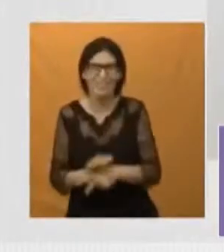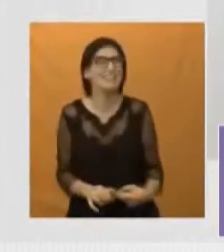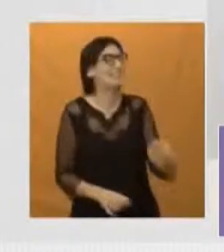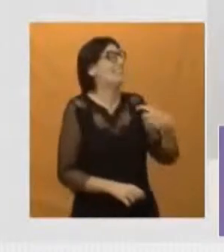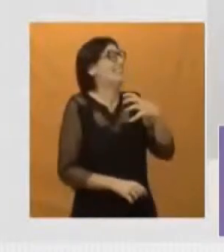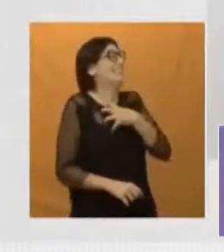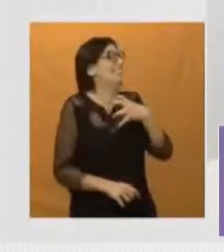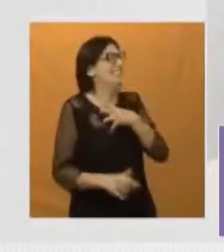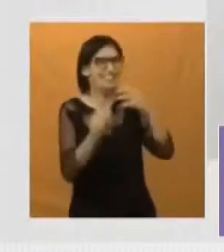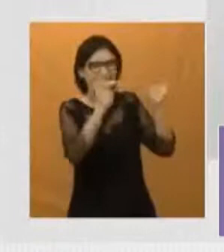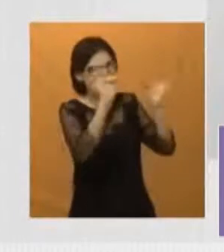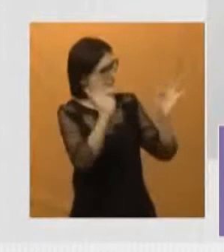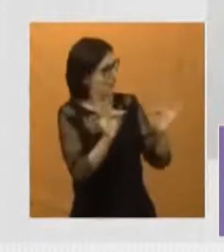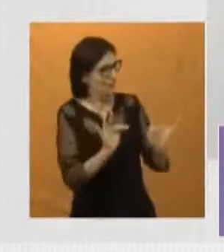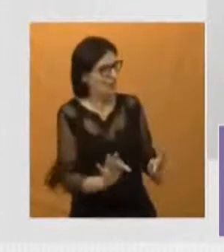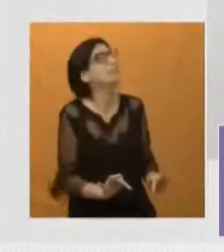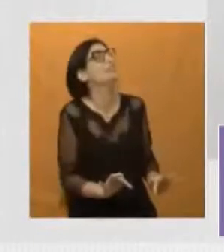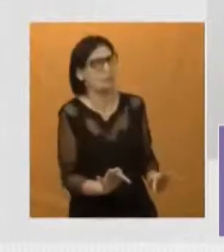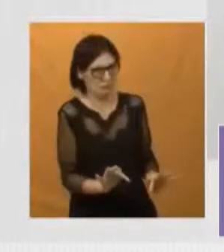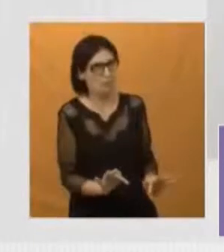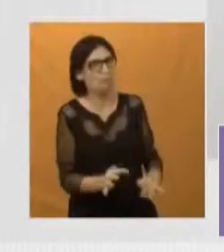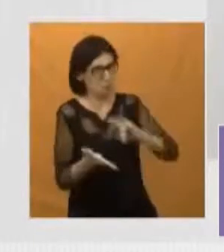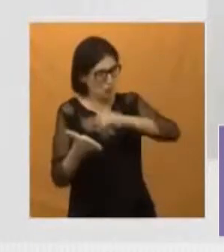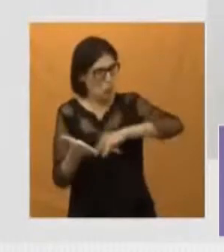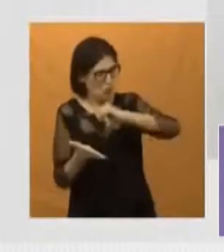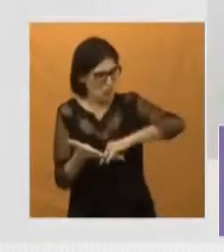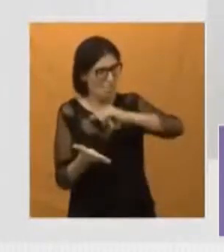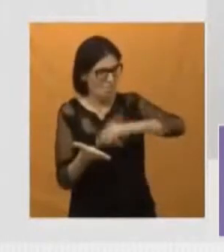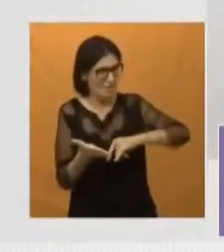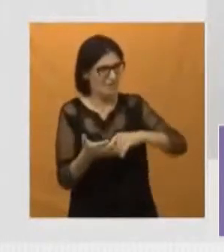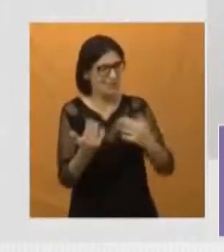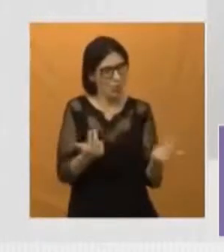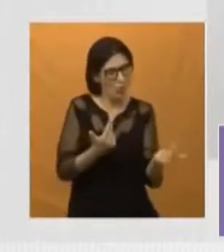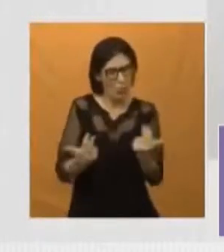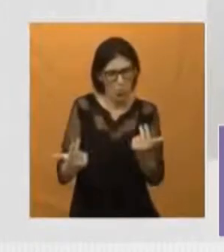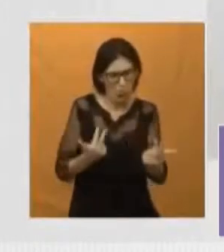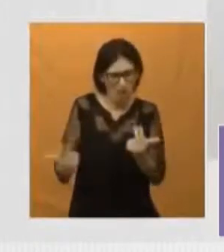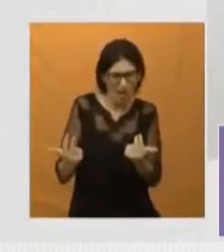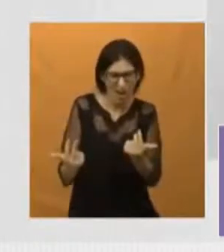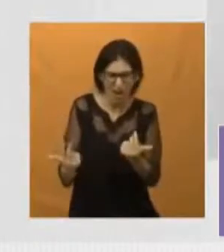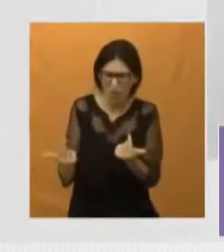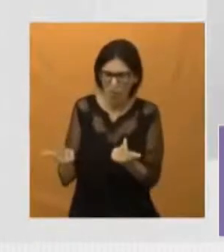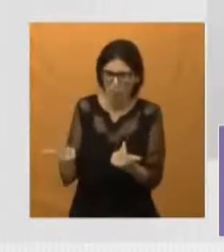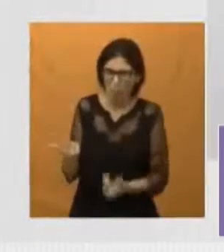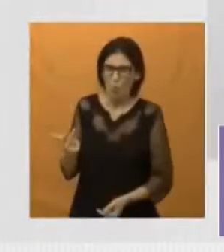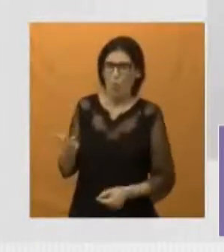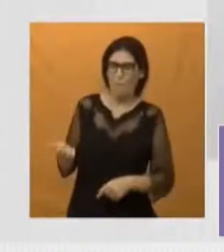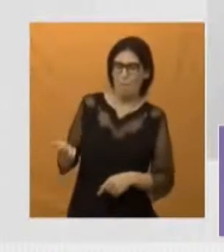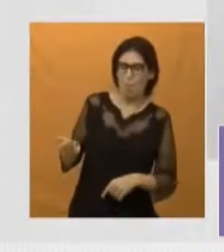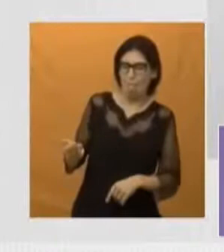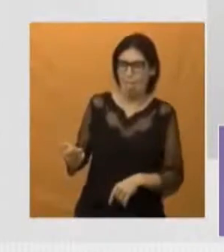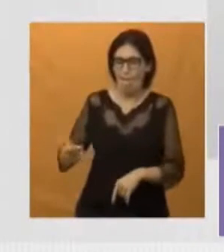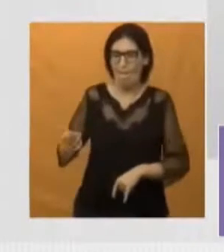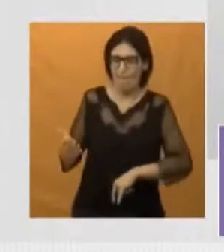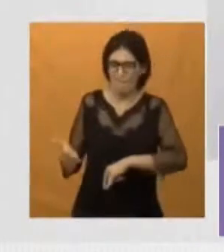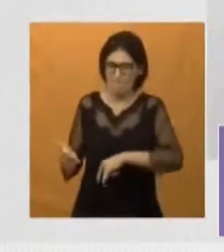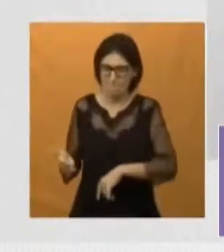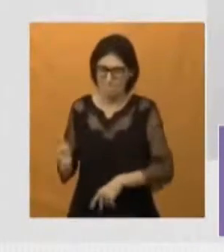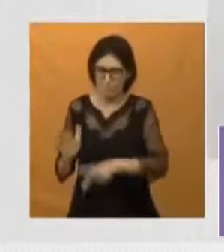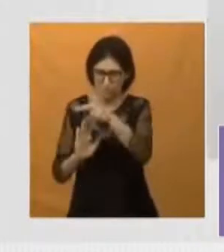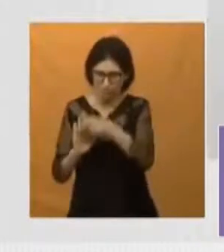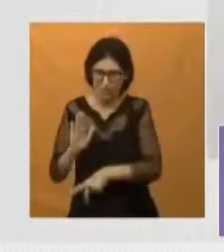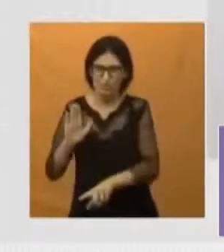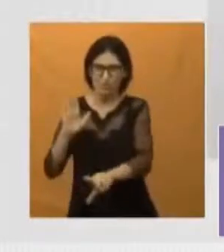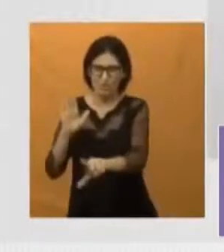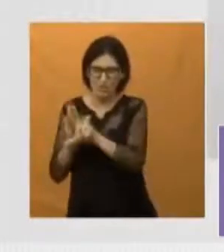fiquei muito feliz com a redação, que é muito similar também ao projeto de lei do município de São Paulo, né? Mas é até melhor, né? O